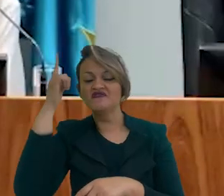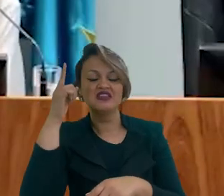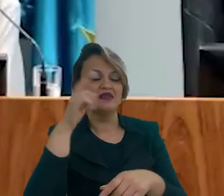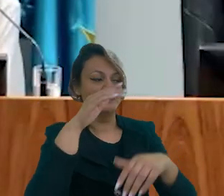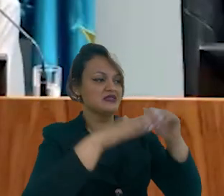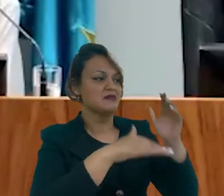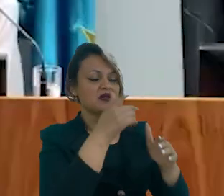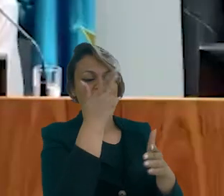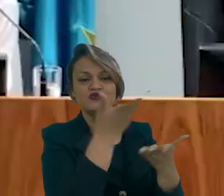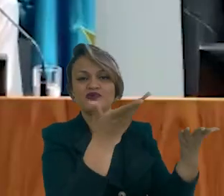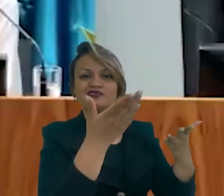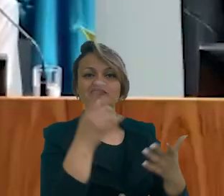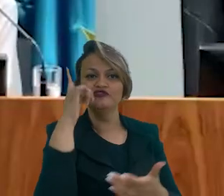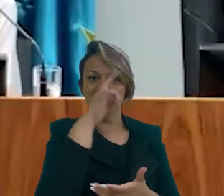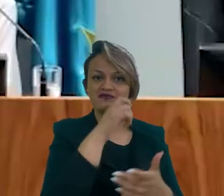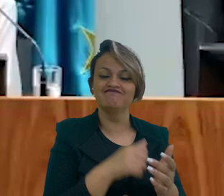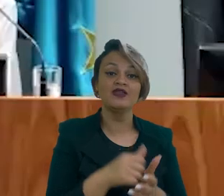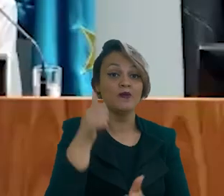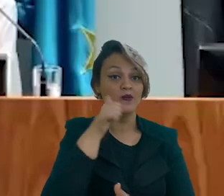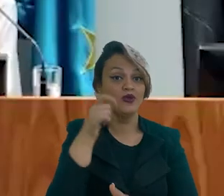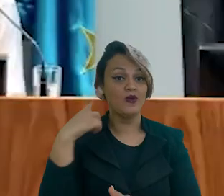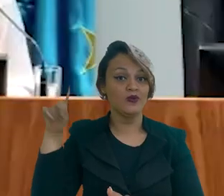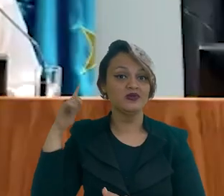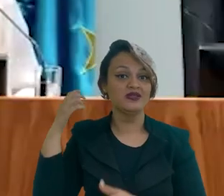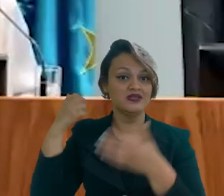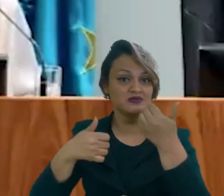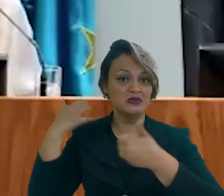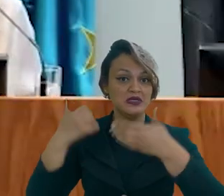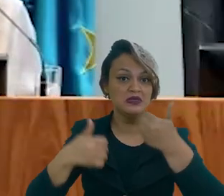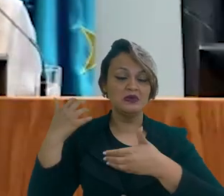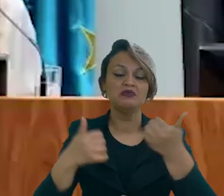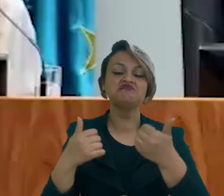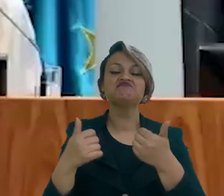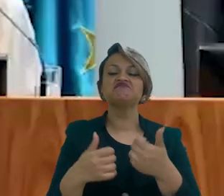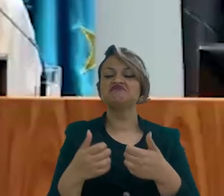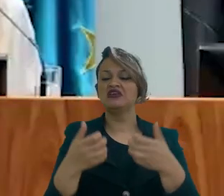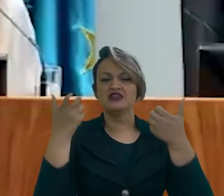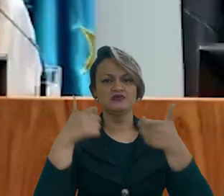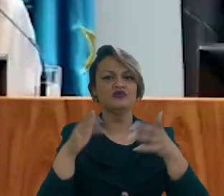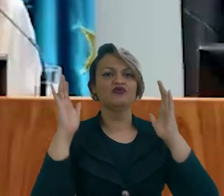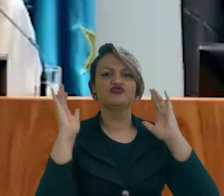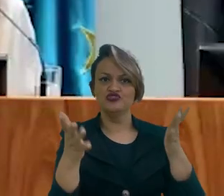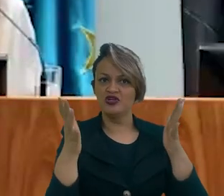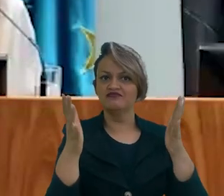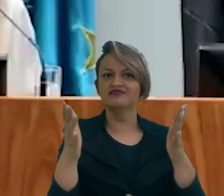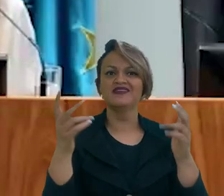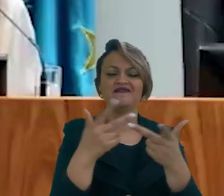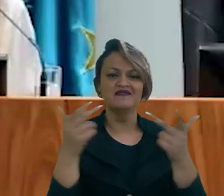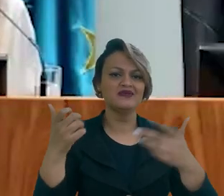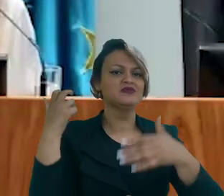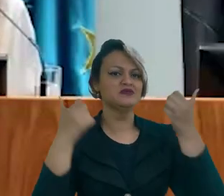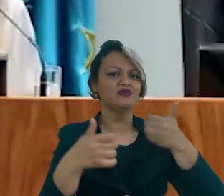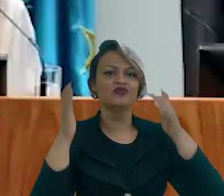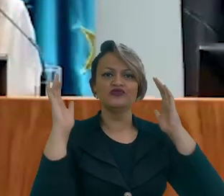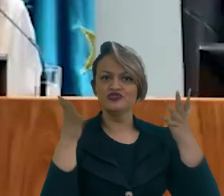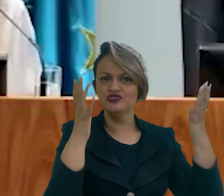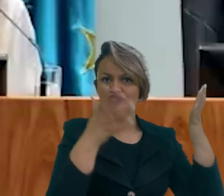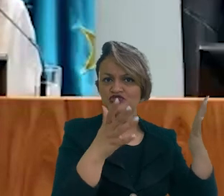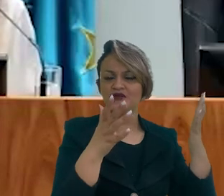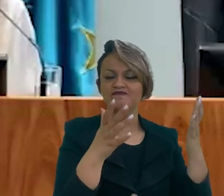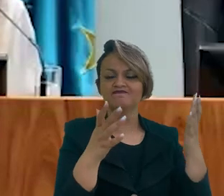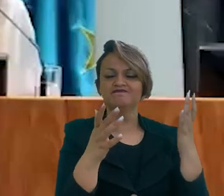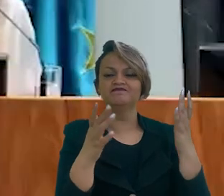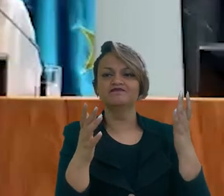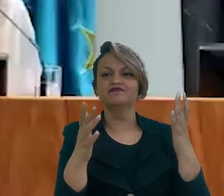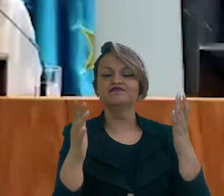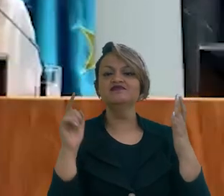infelizmente além de dizer que da palestra Professora Rosa talvez a maior contribuição que exista são tantas né mas a